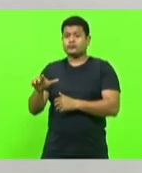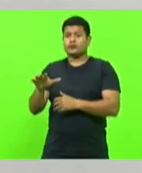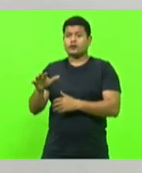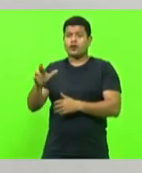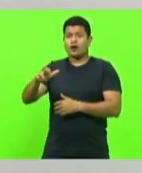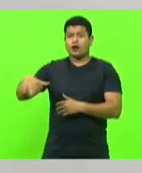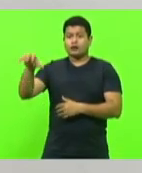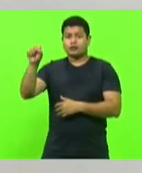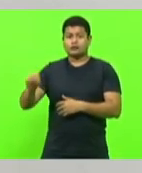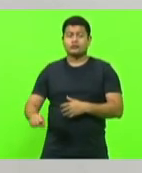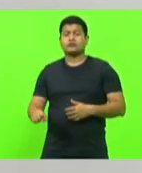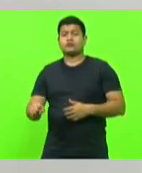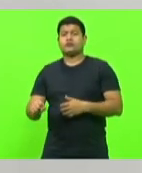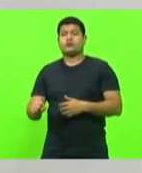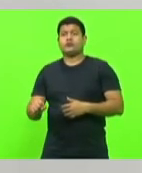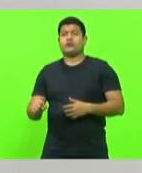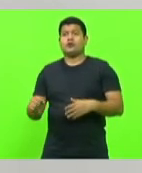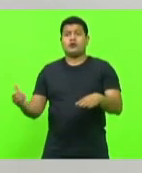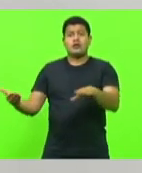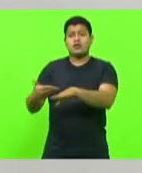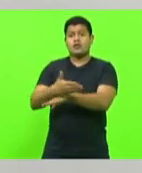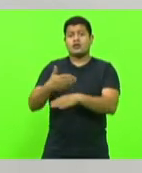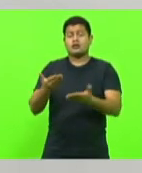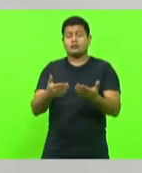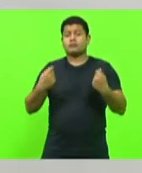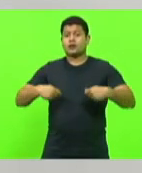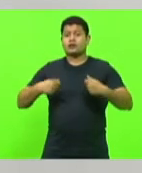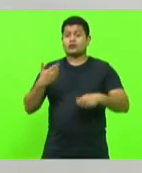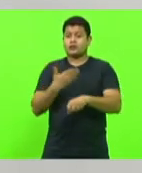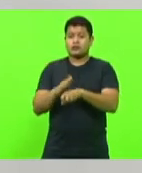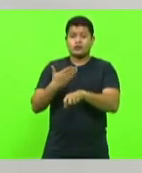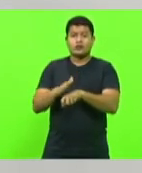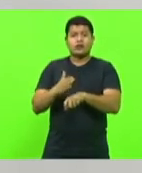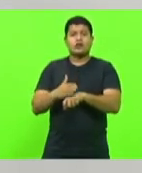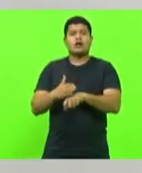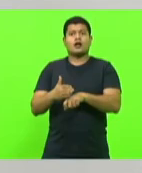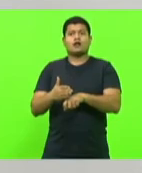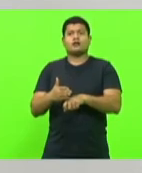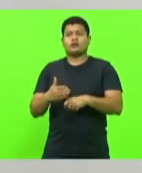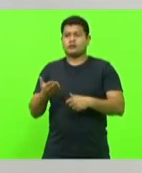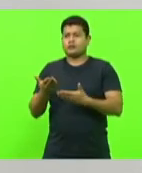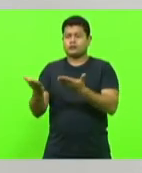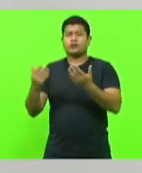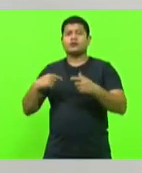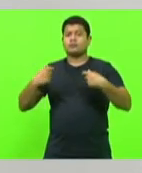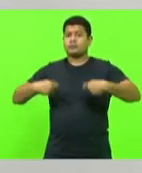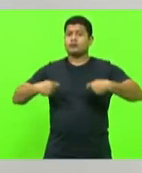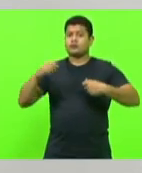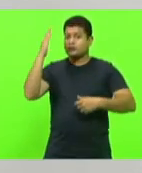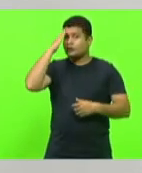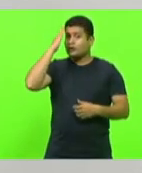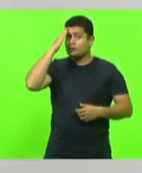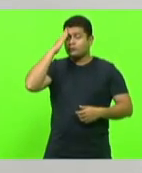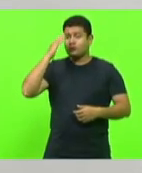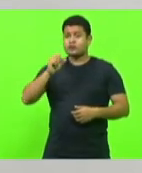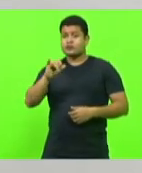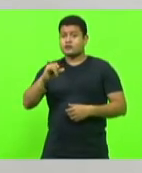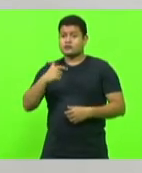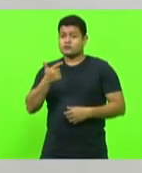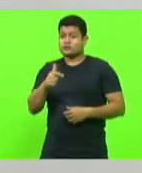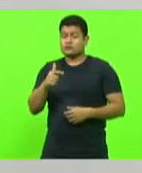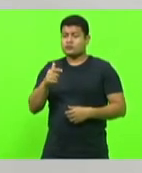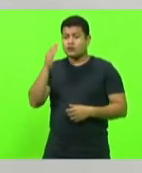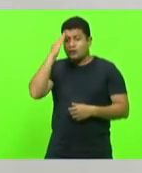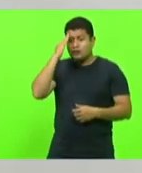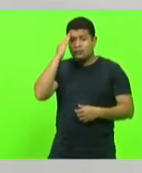vão lá para a pista da Univille para treinar. Tem que saber o que ocorre. Se não tiver conhecimento, realmente a gente não vai ter empatia e sensibilidade para defender a causa. Então,